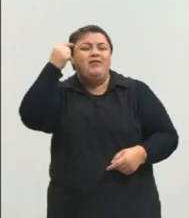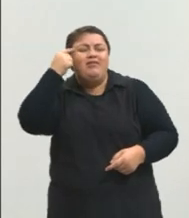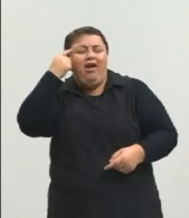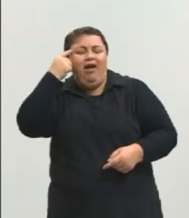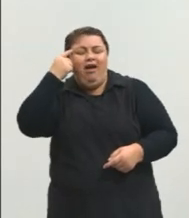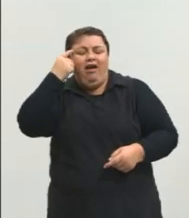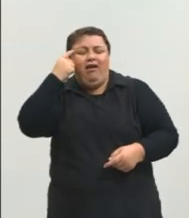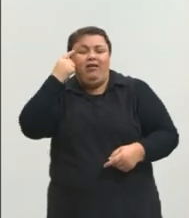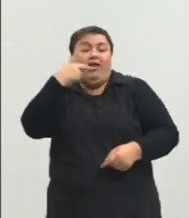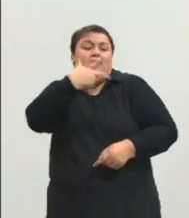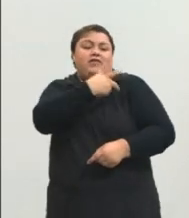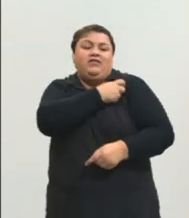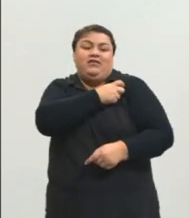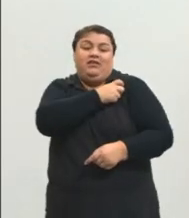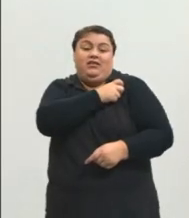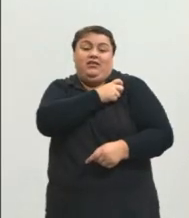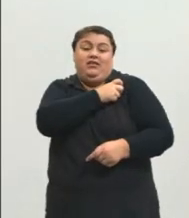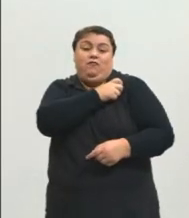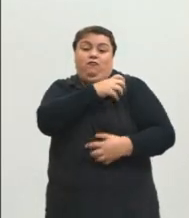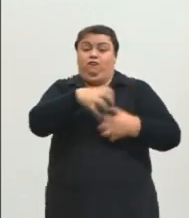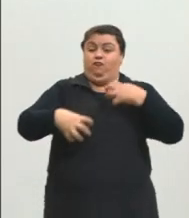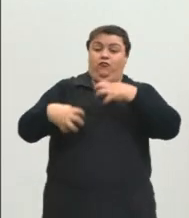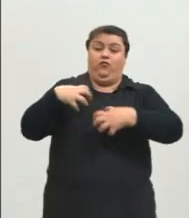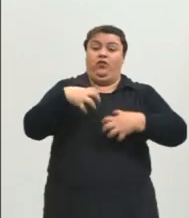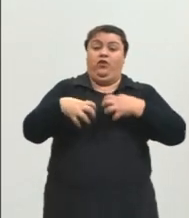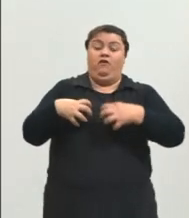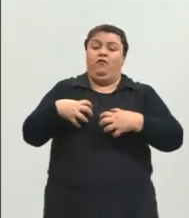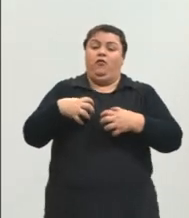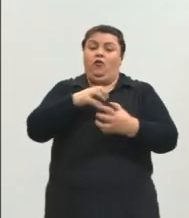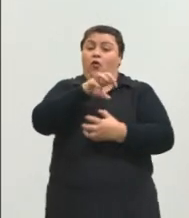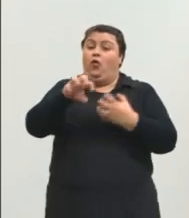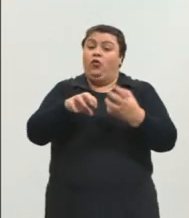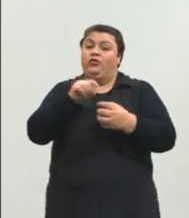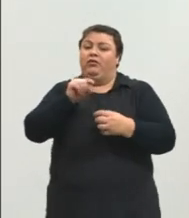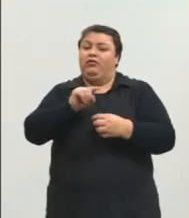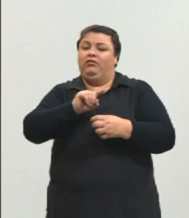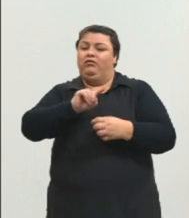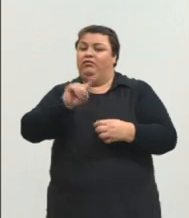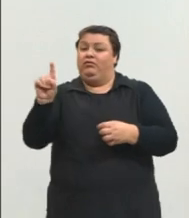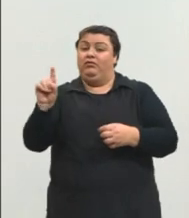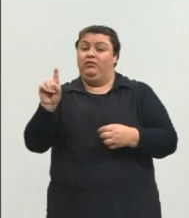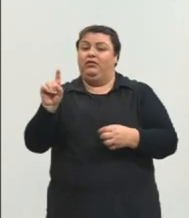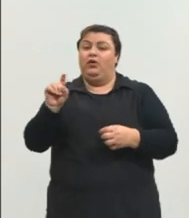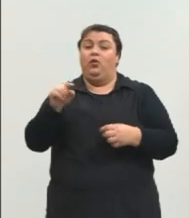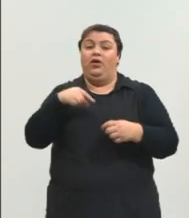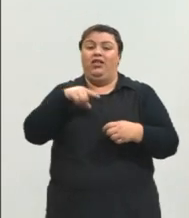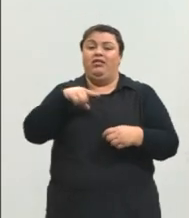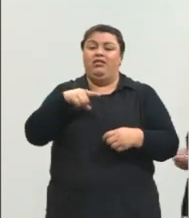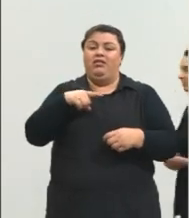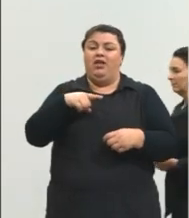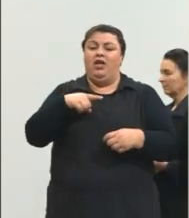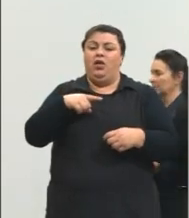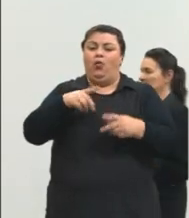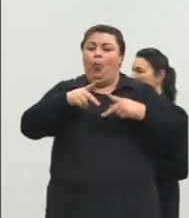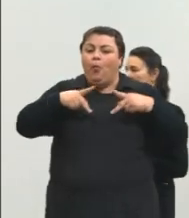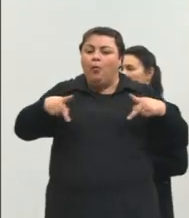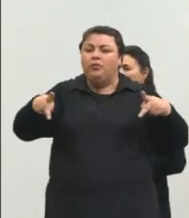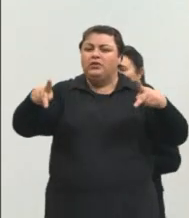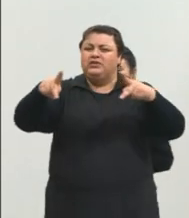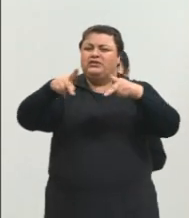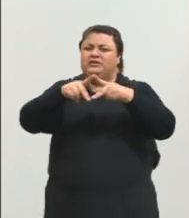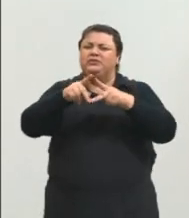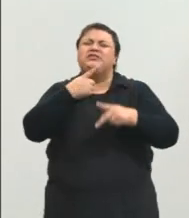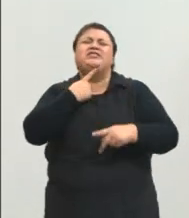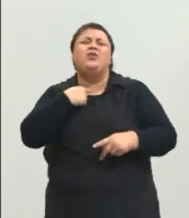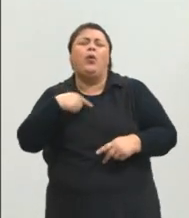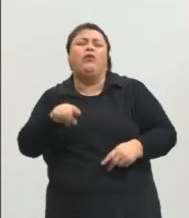contra só a vacinação em si. Na verdade, ela junta um descontentamento da população, que é um descontentamento